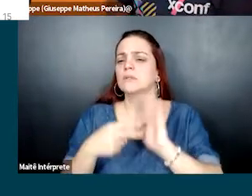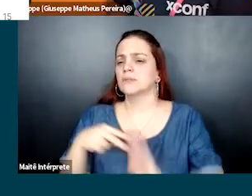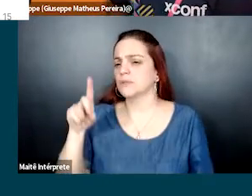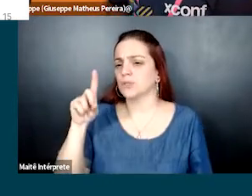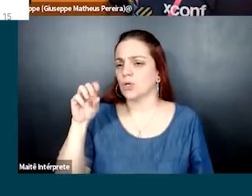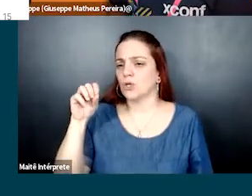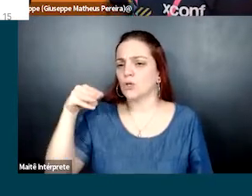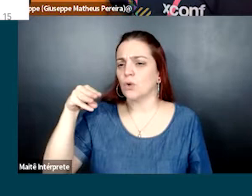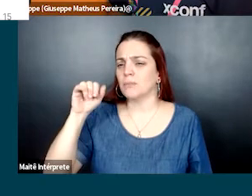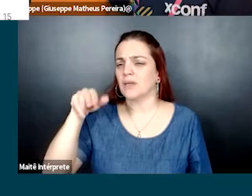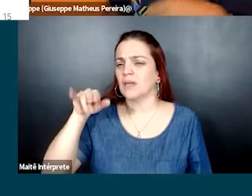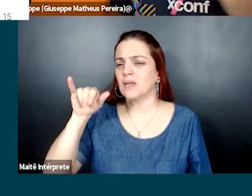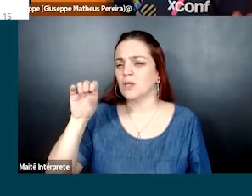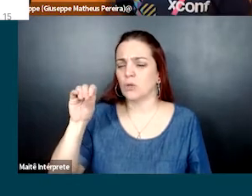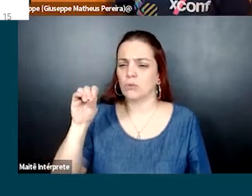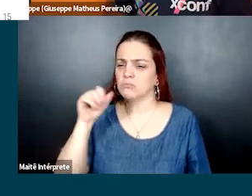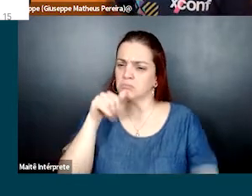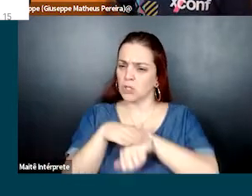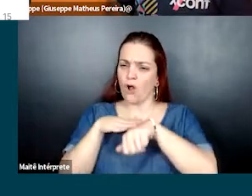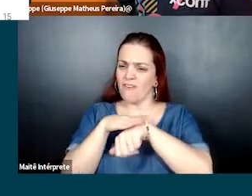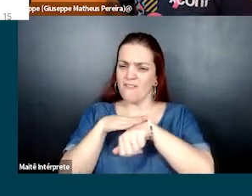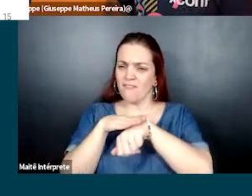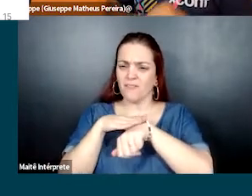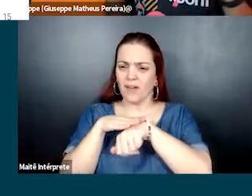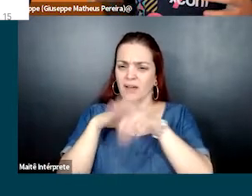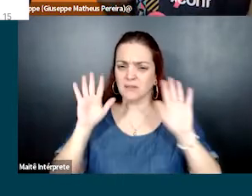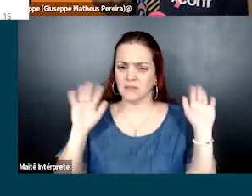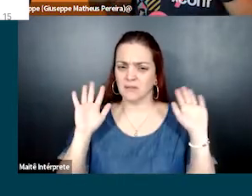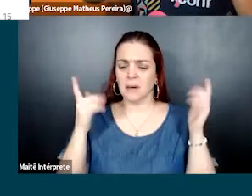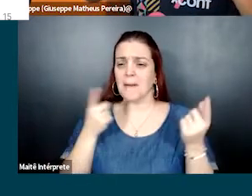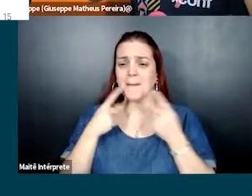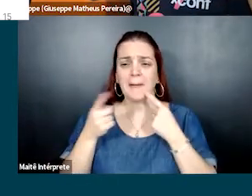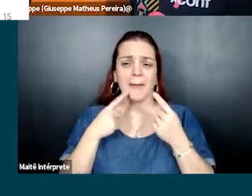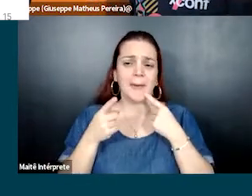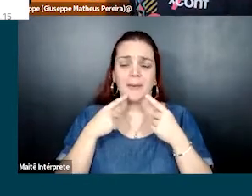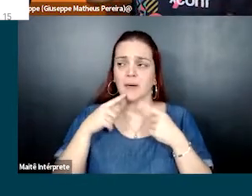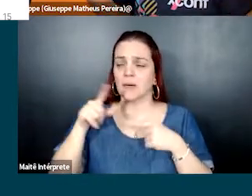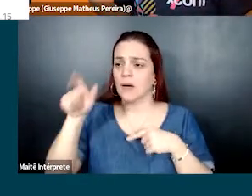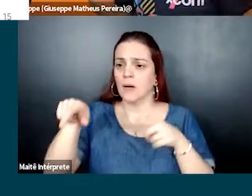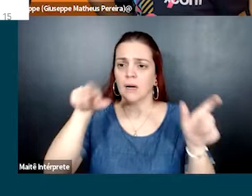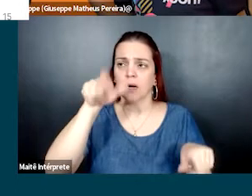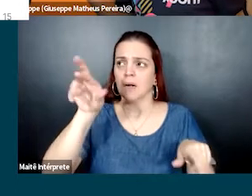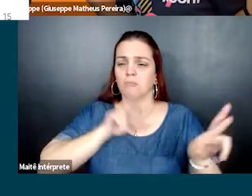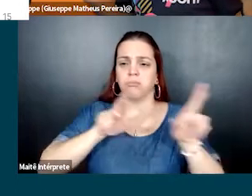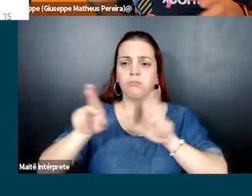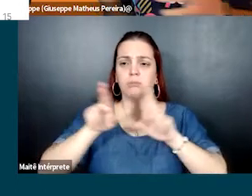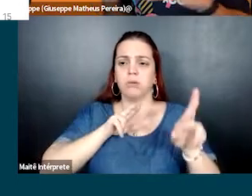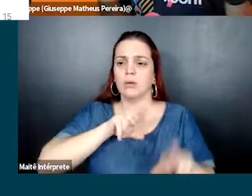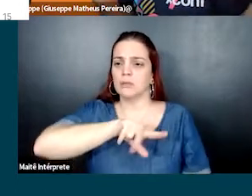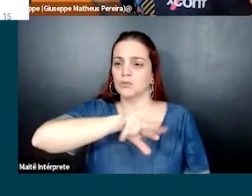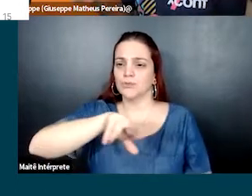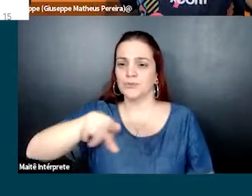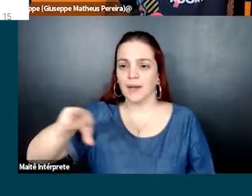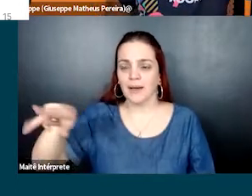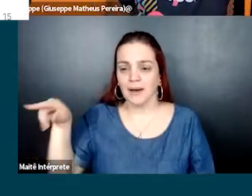domínio, né, dentro de uma conversa mesmo, pode ter certeza que cada um vai imaginar uma coisa diferente, né, do